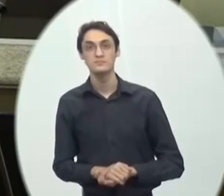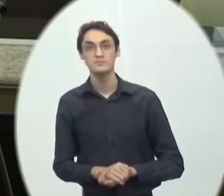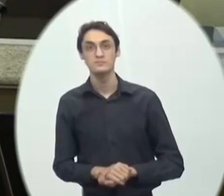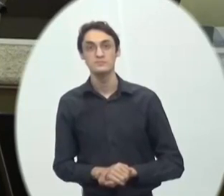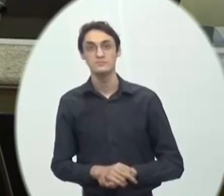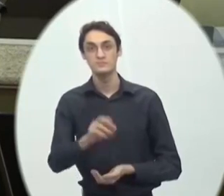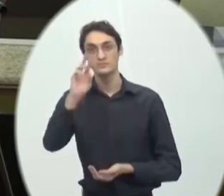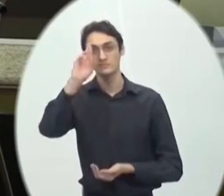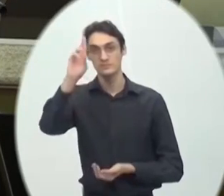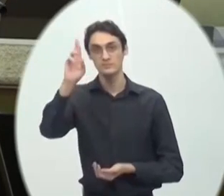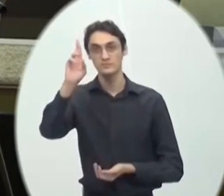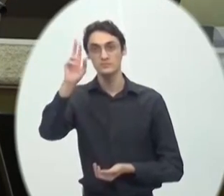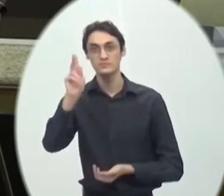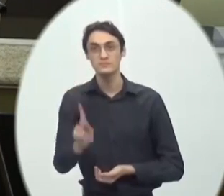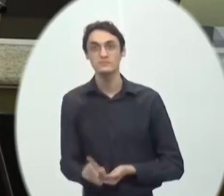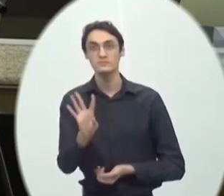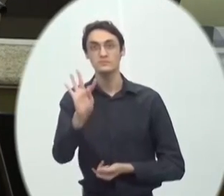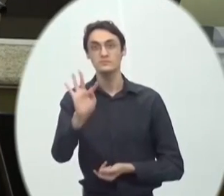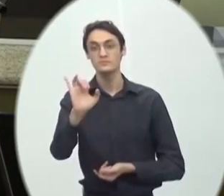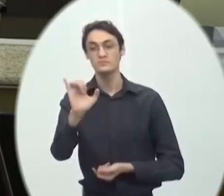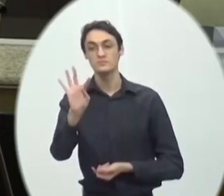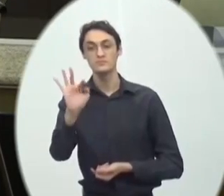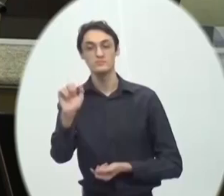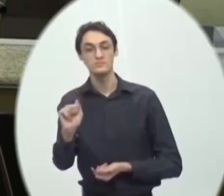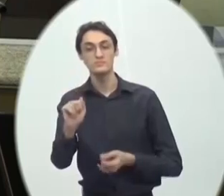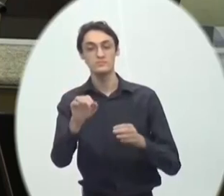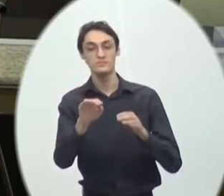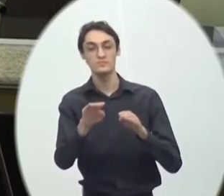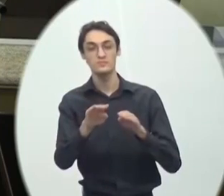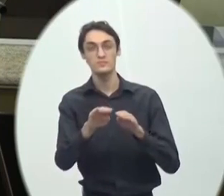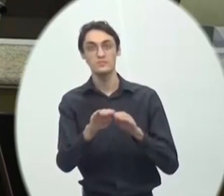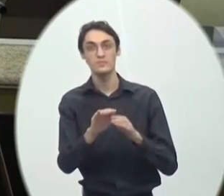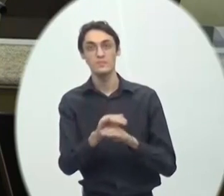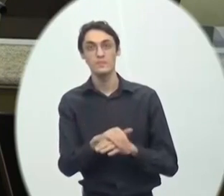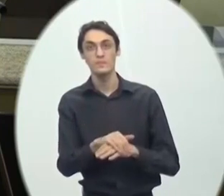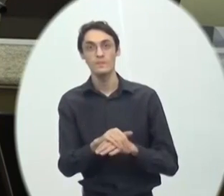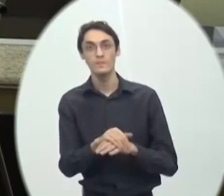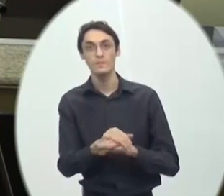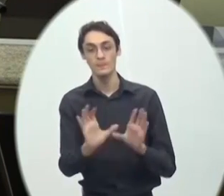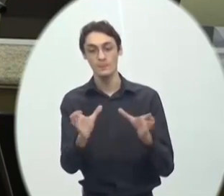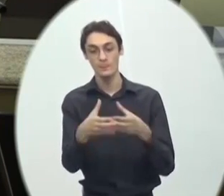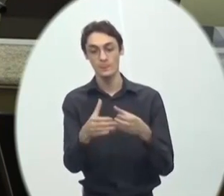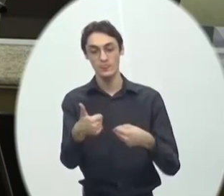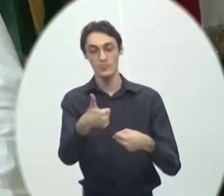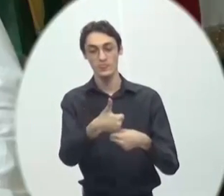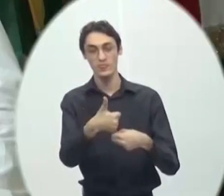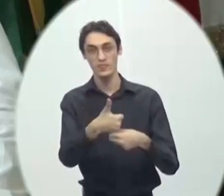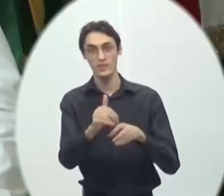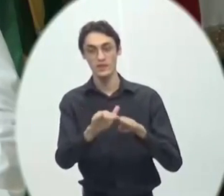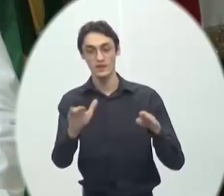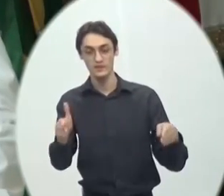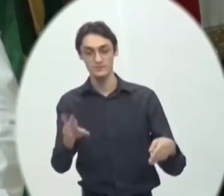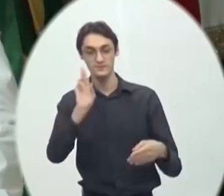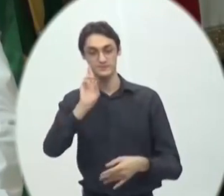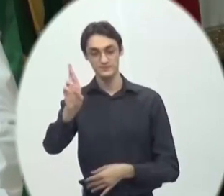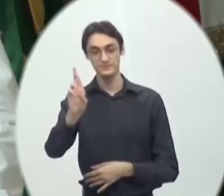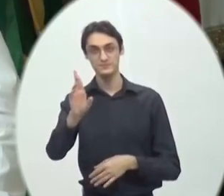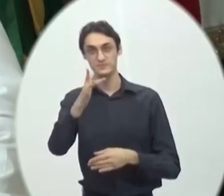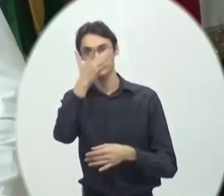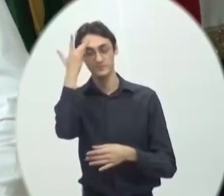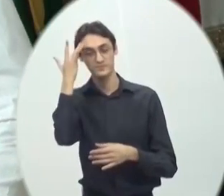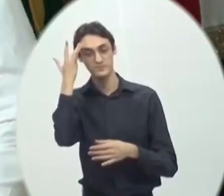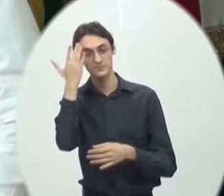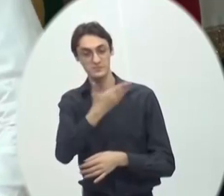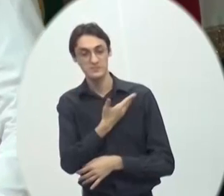Senhor presidente, Tita Belloli, mesa, colegas vereadores, vereadoras, a todos que nos assistem nas